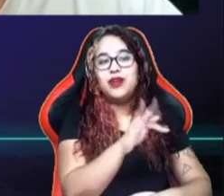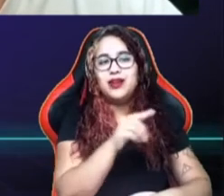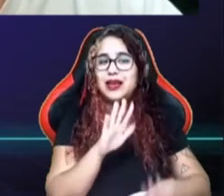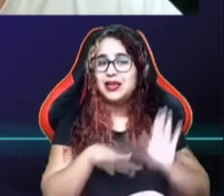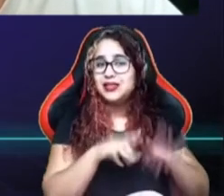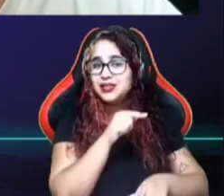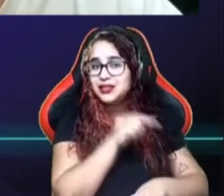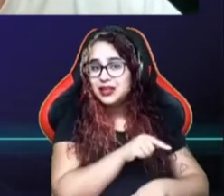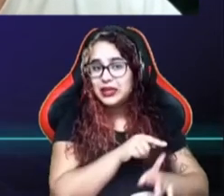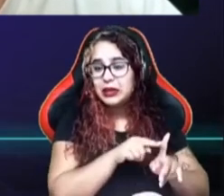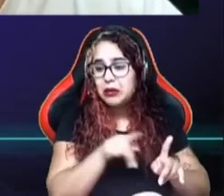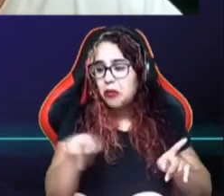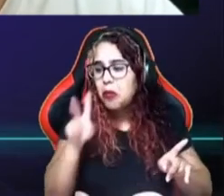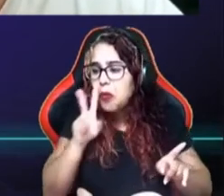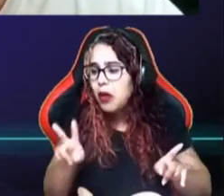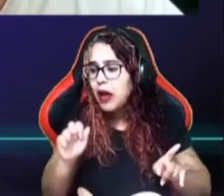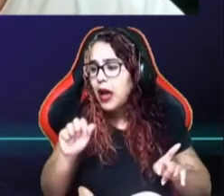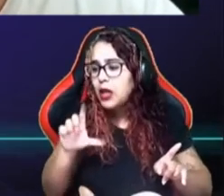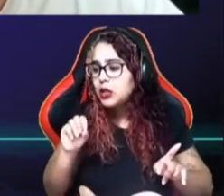grande do Alok e ele acabou